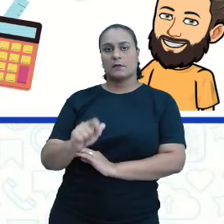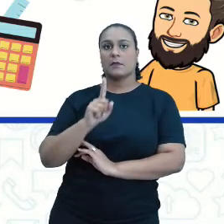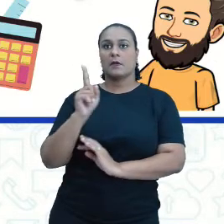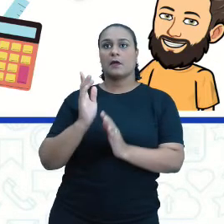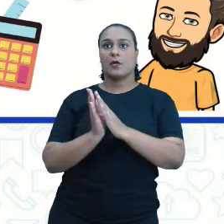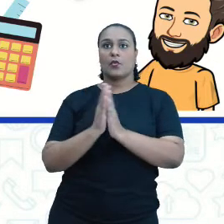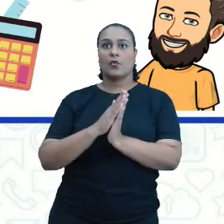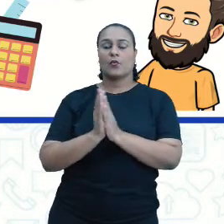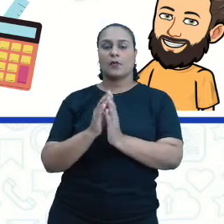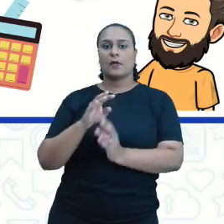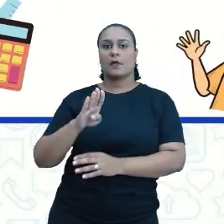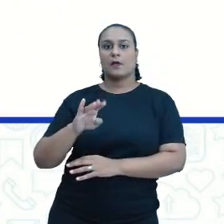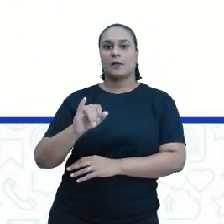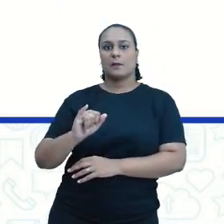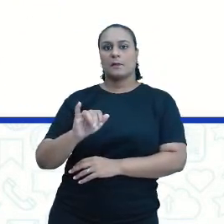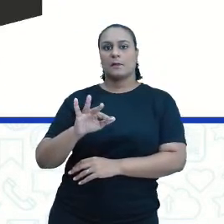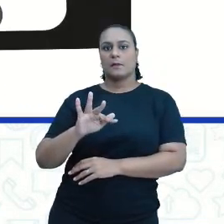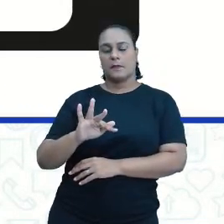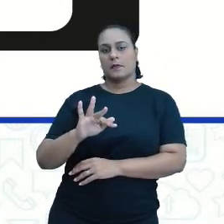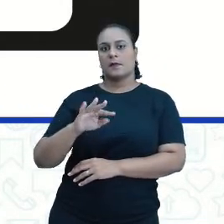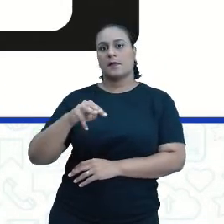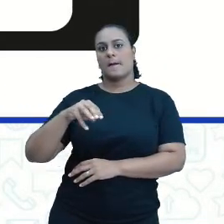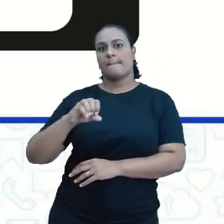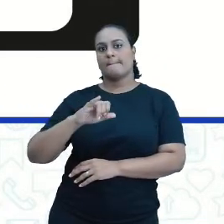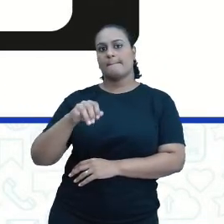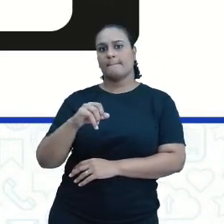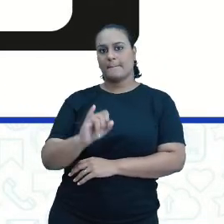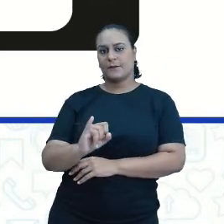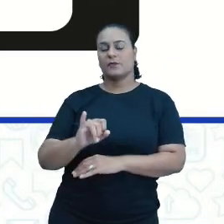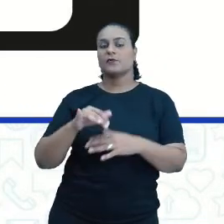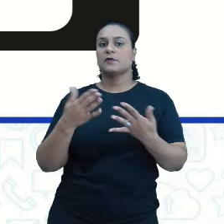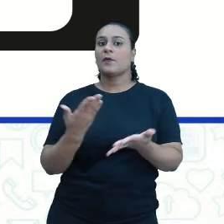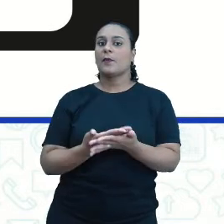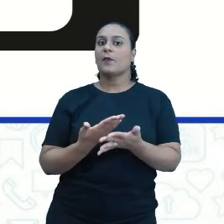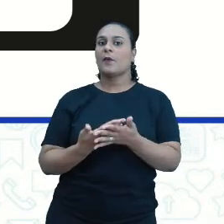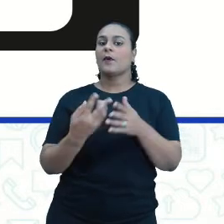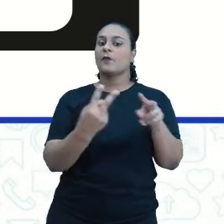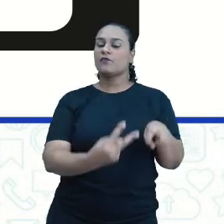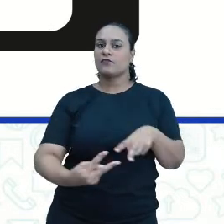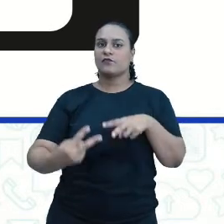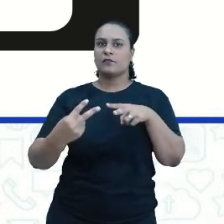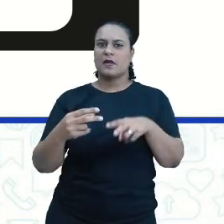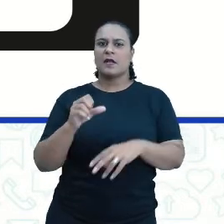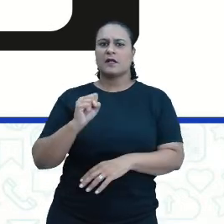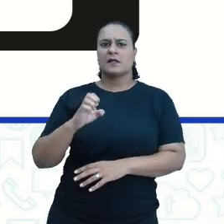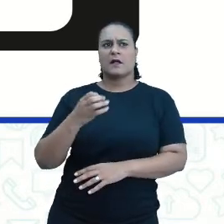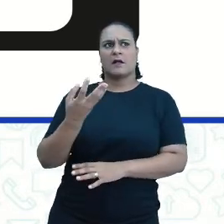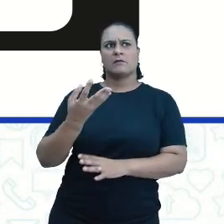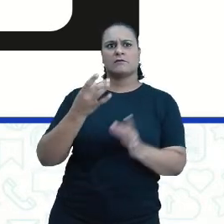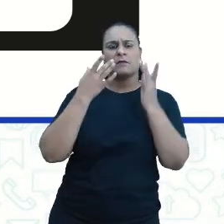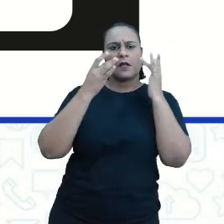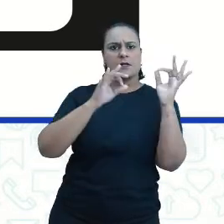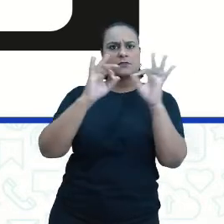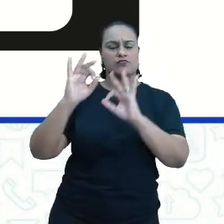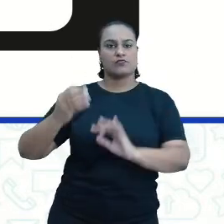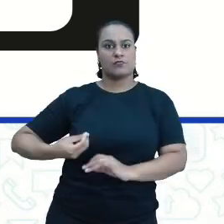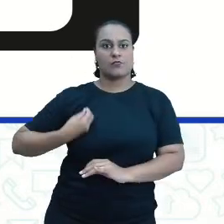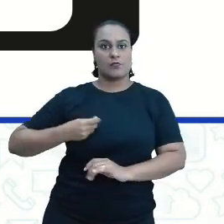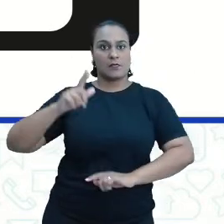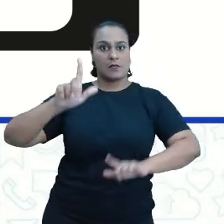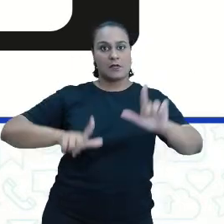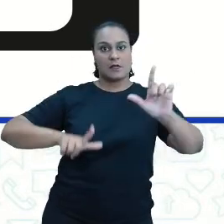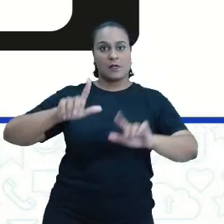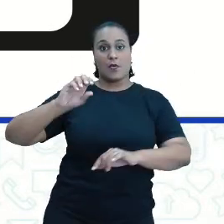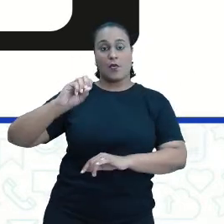no Bitmoji, tá certo? Então, como a gente disse, né, ou seja, a aula no formato digital, se você está assistindo ao vivo agora pela TV ou